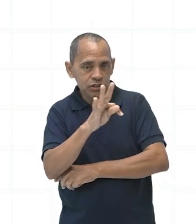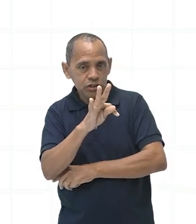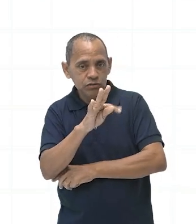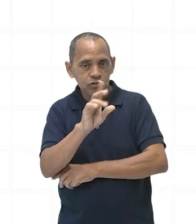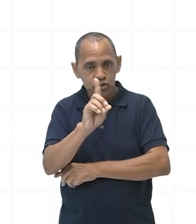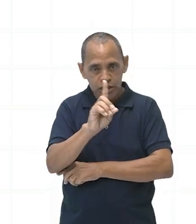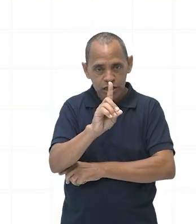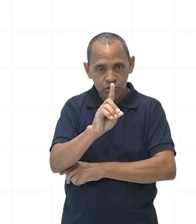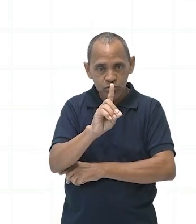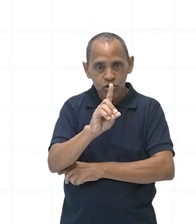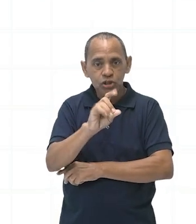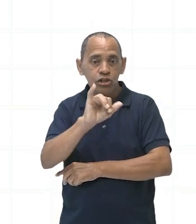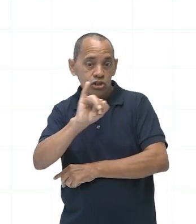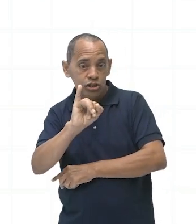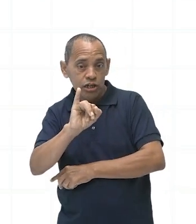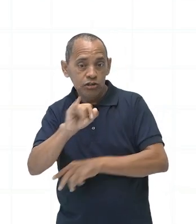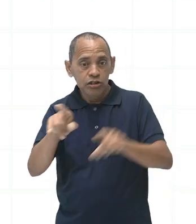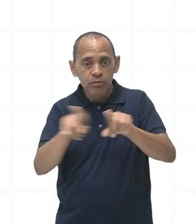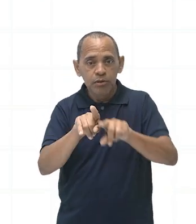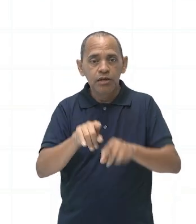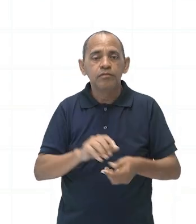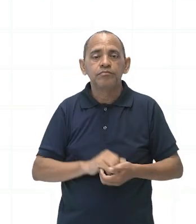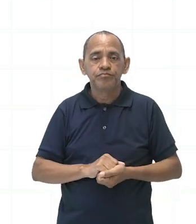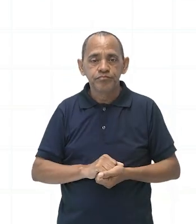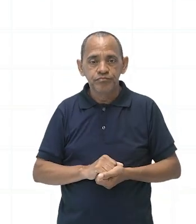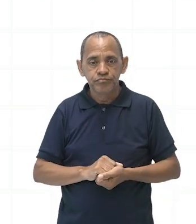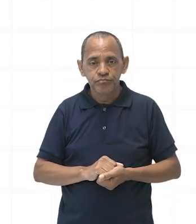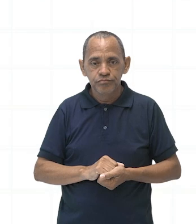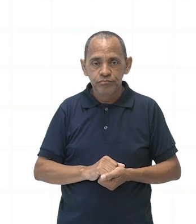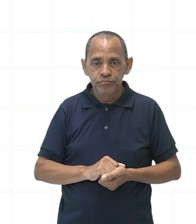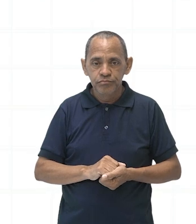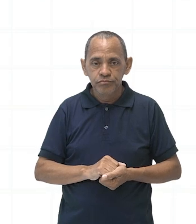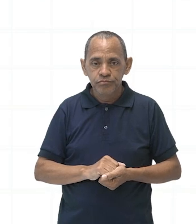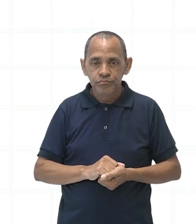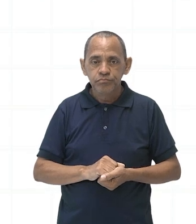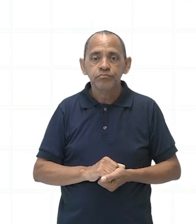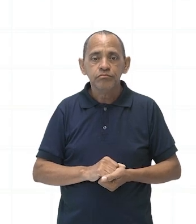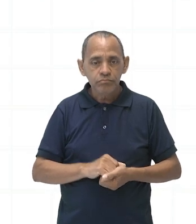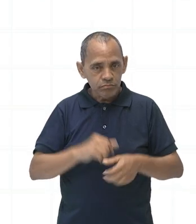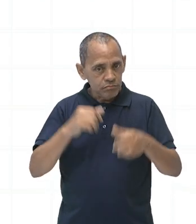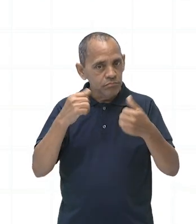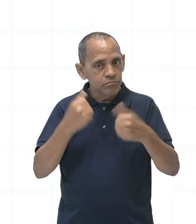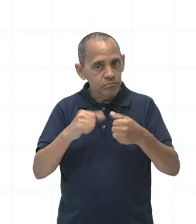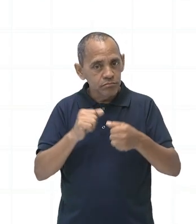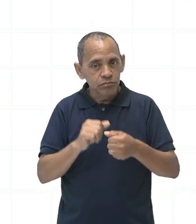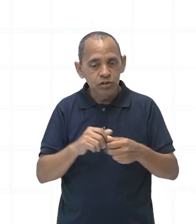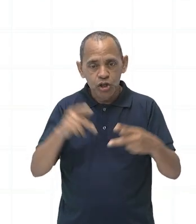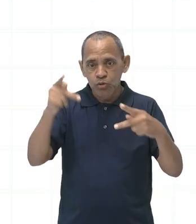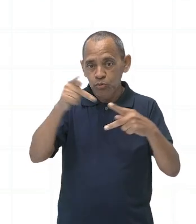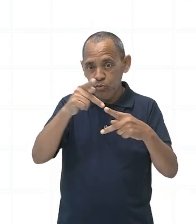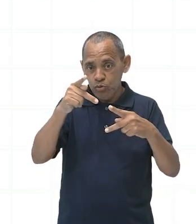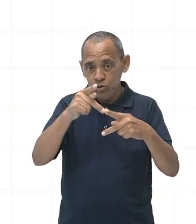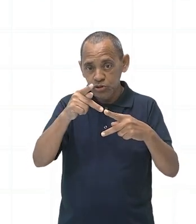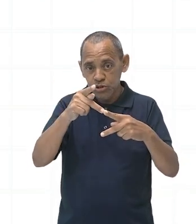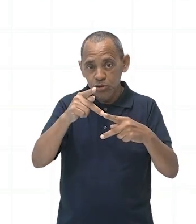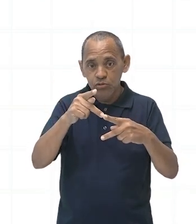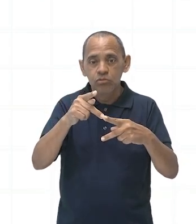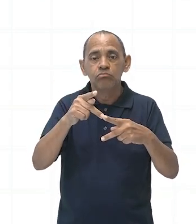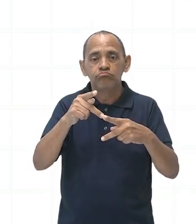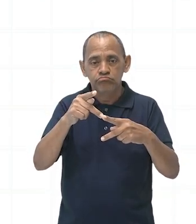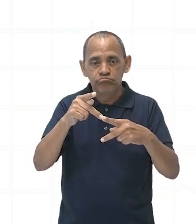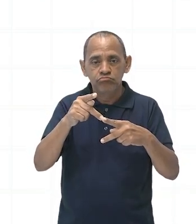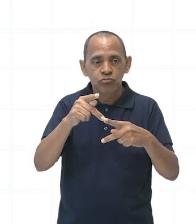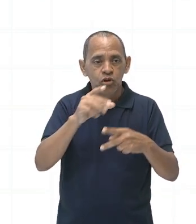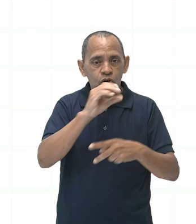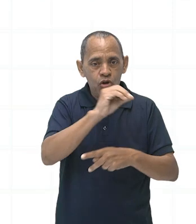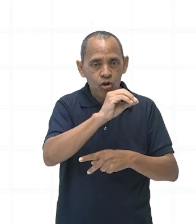famoso VTDI. Vai ter lá um complemento com preposição, ou seja, um objeto indireto, e vai